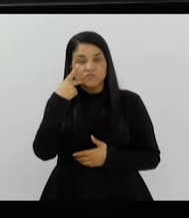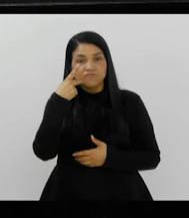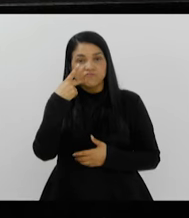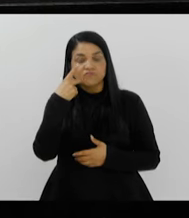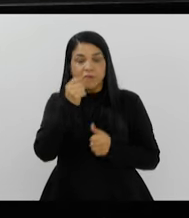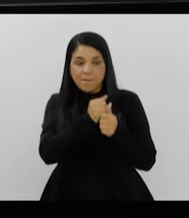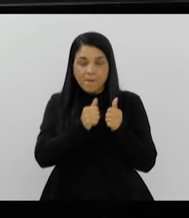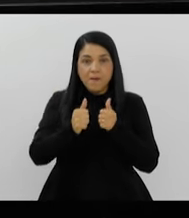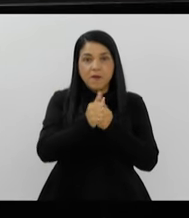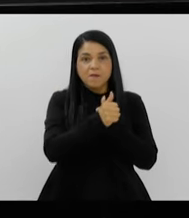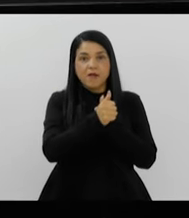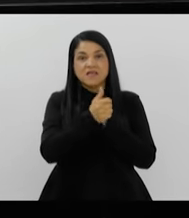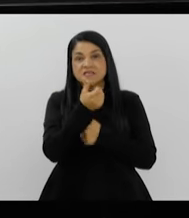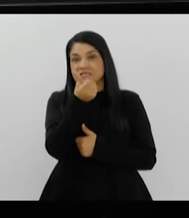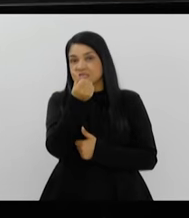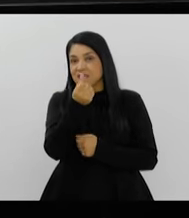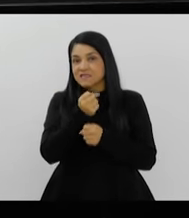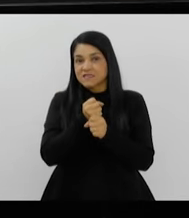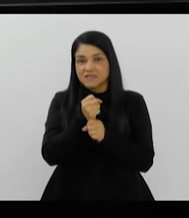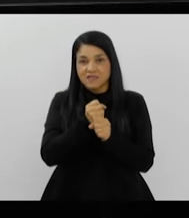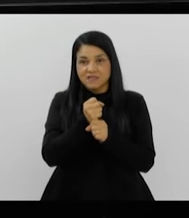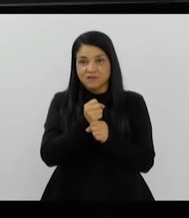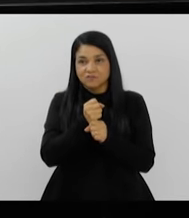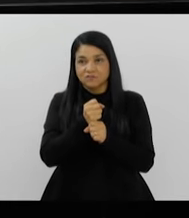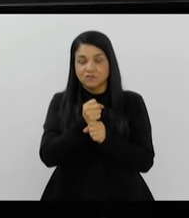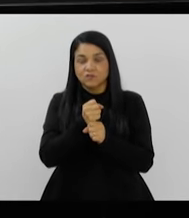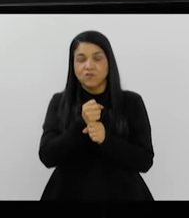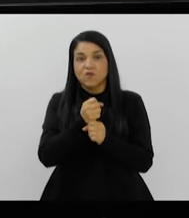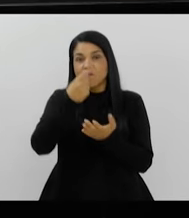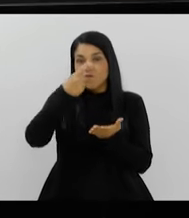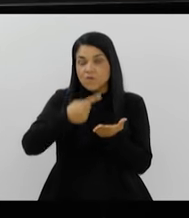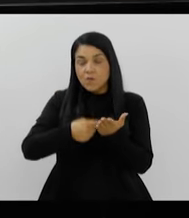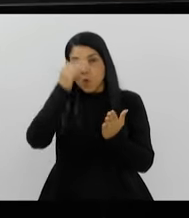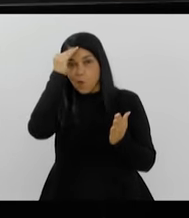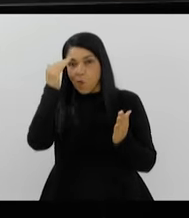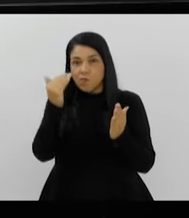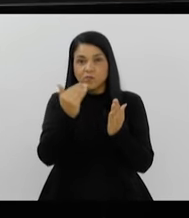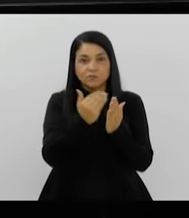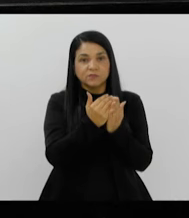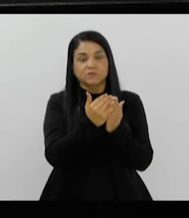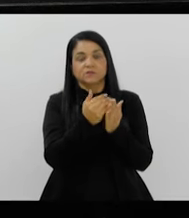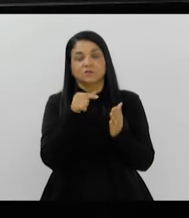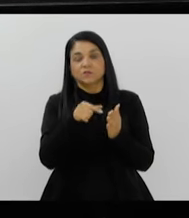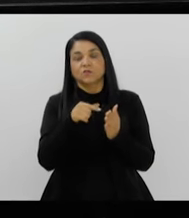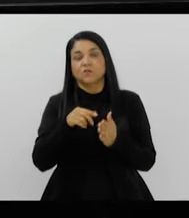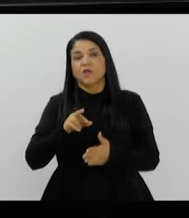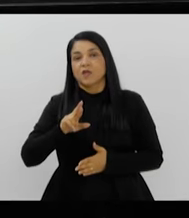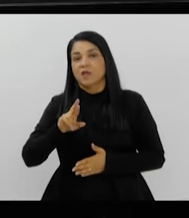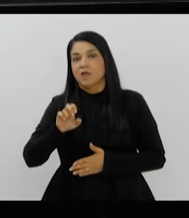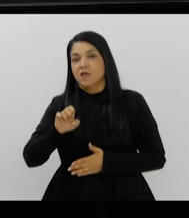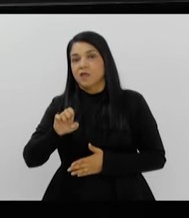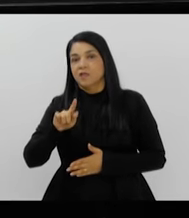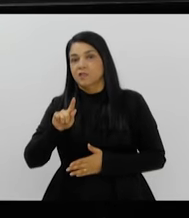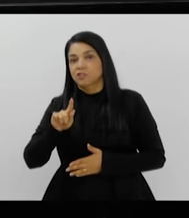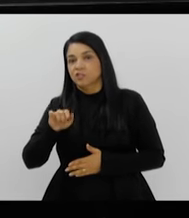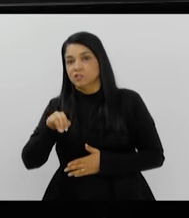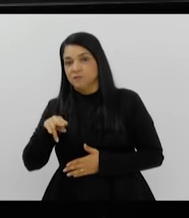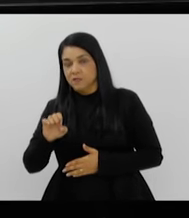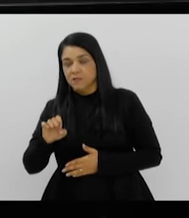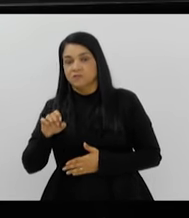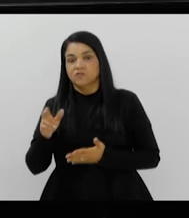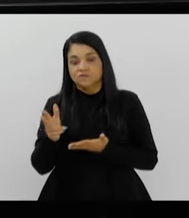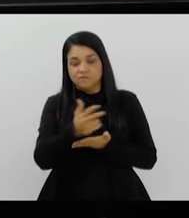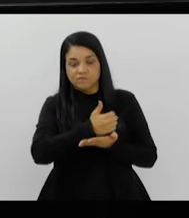há 6 anos, firmou compromisso com o regime de recuperação fiscal. Vendeu os